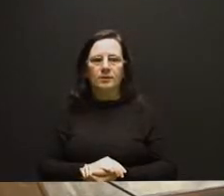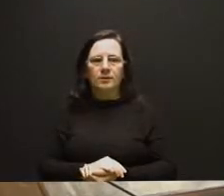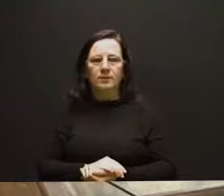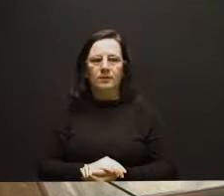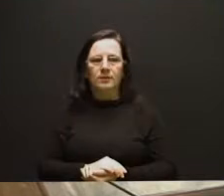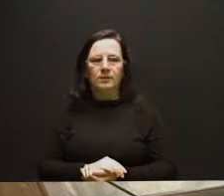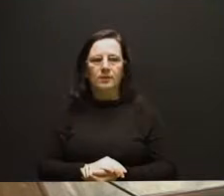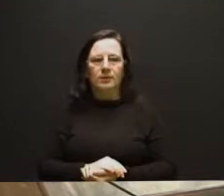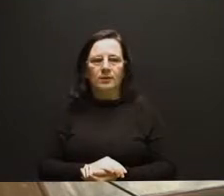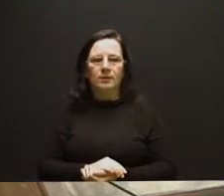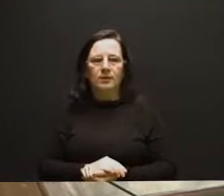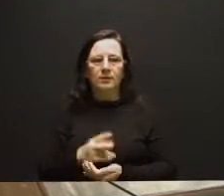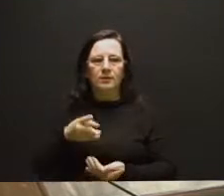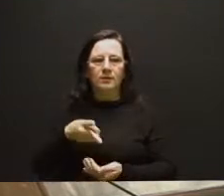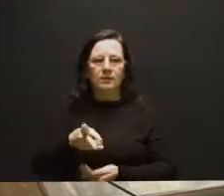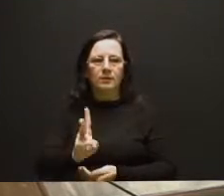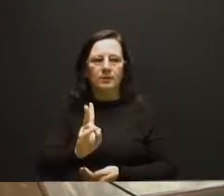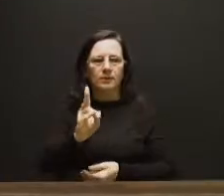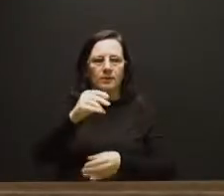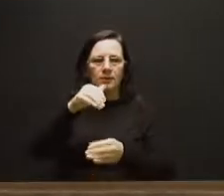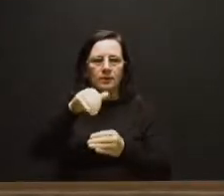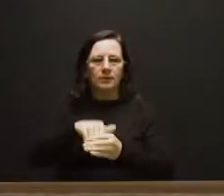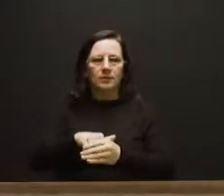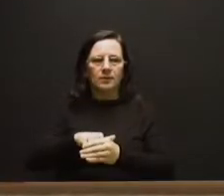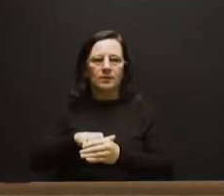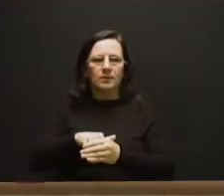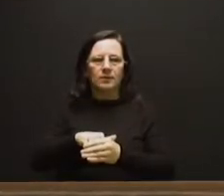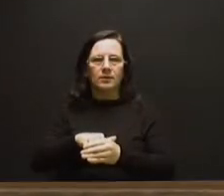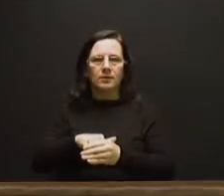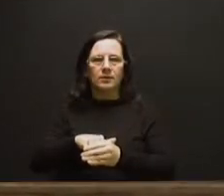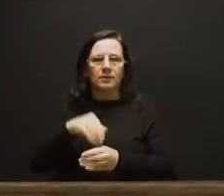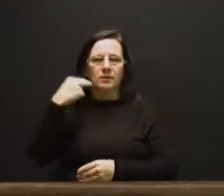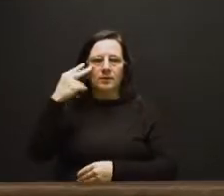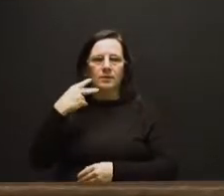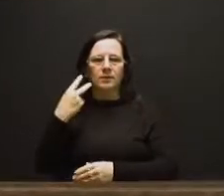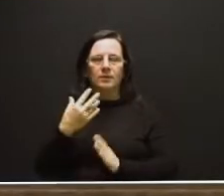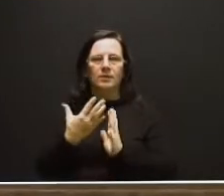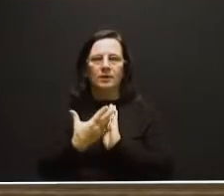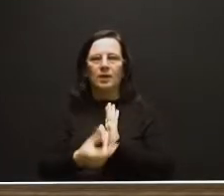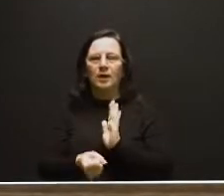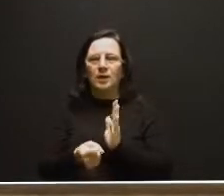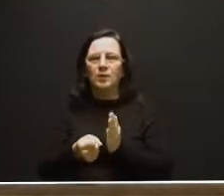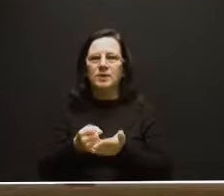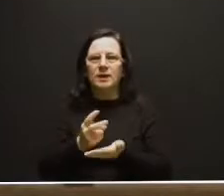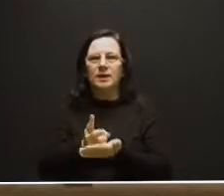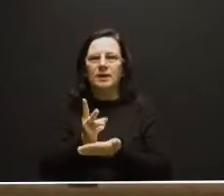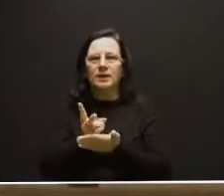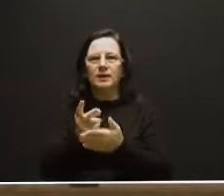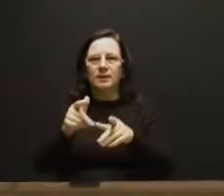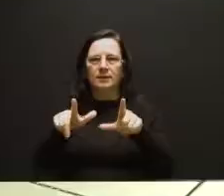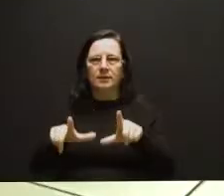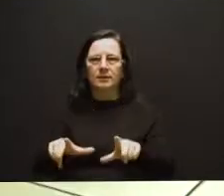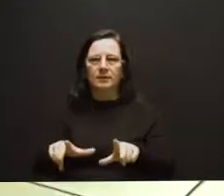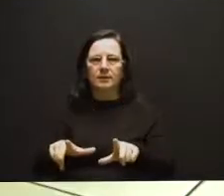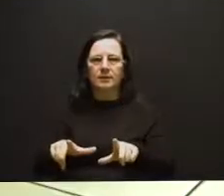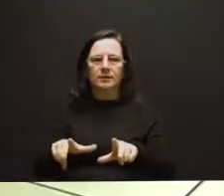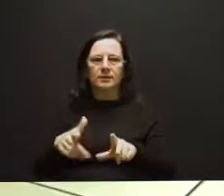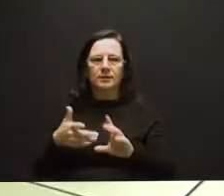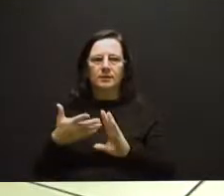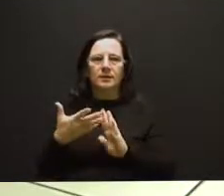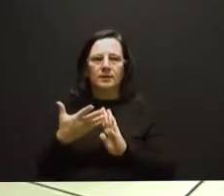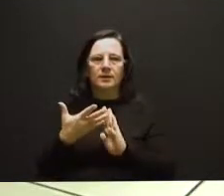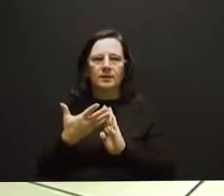continua em votação os vereadores que forem pela aprovação permaneçam como se